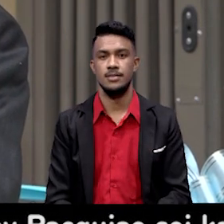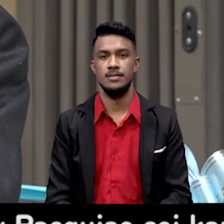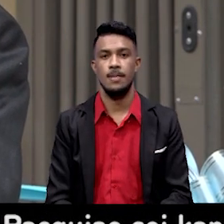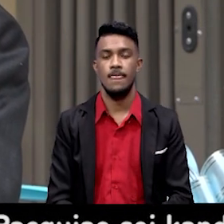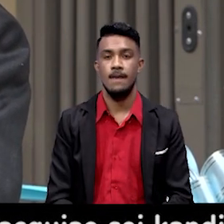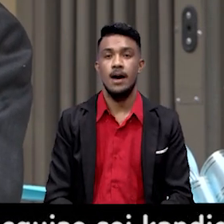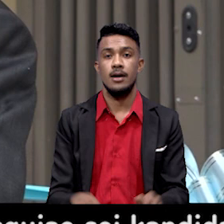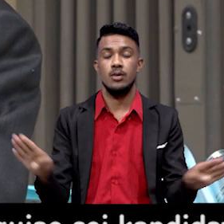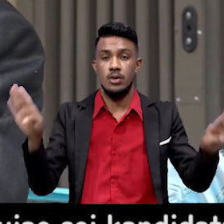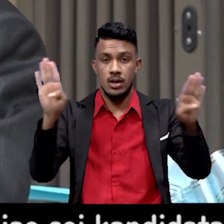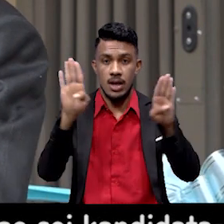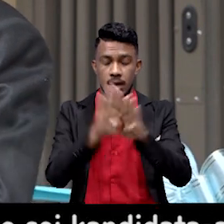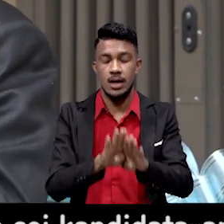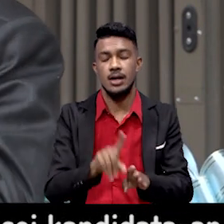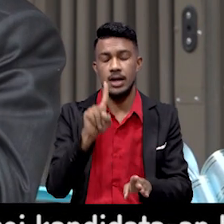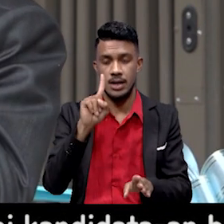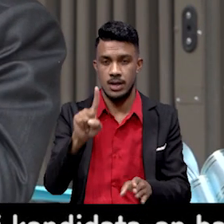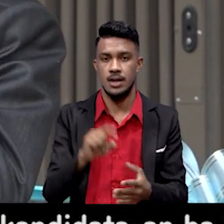atu taka dali detan